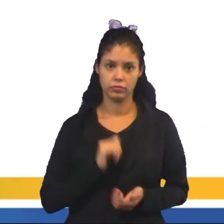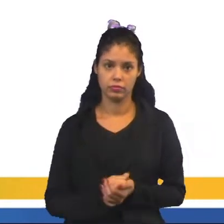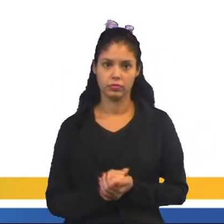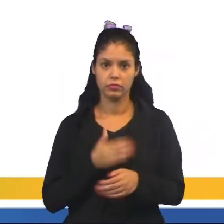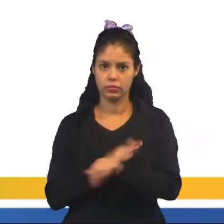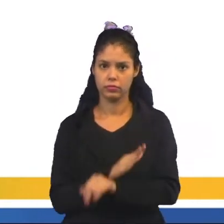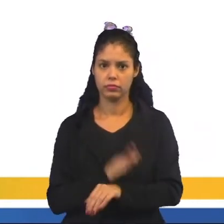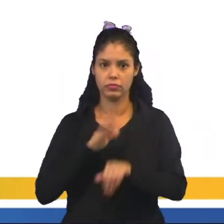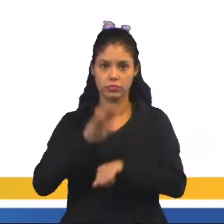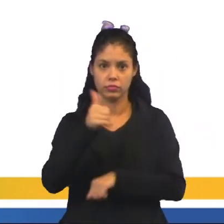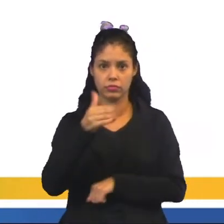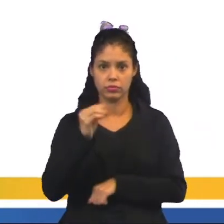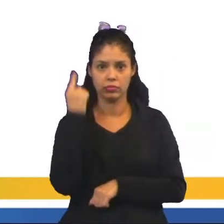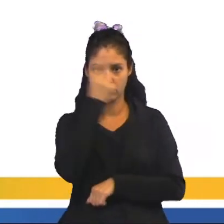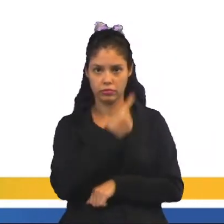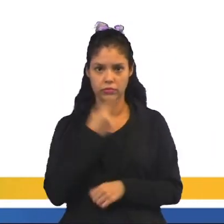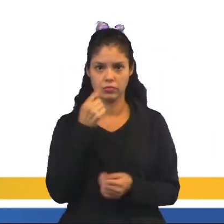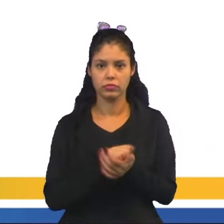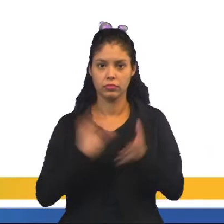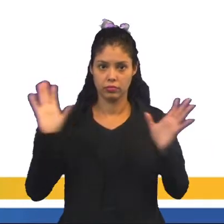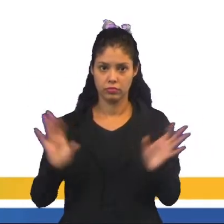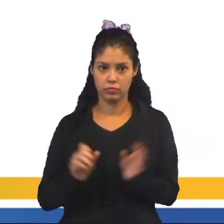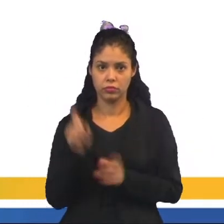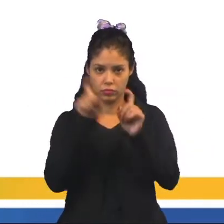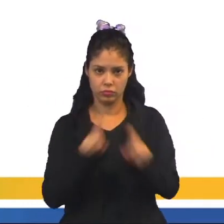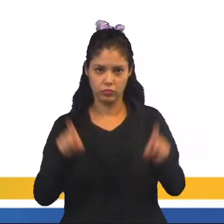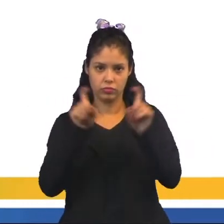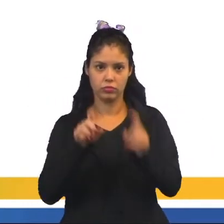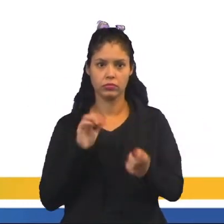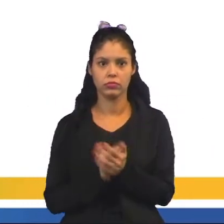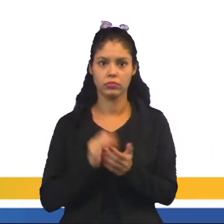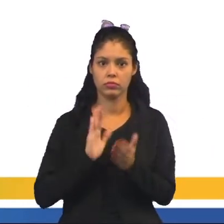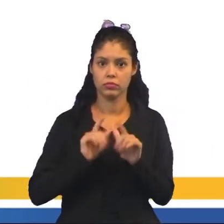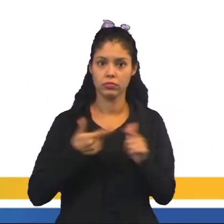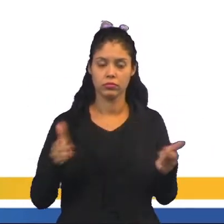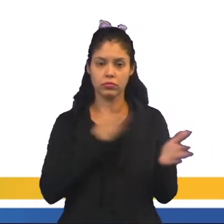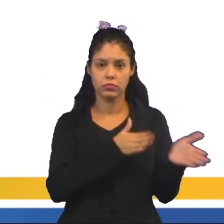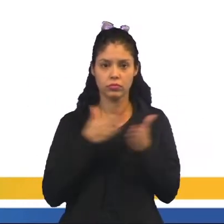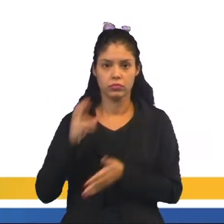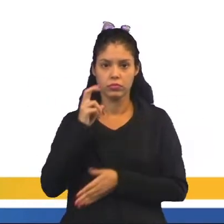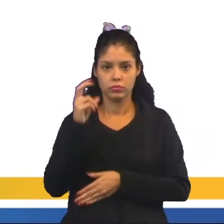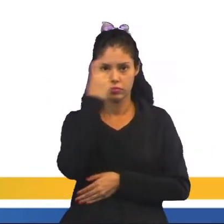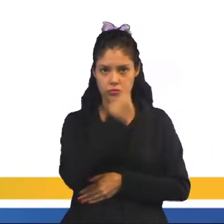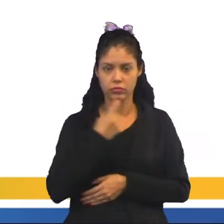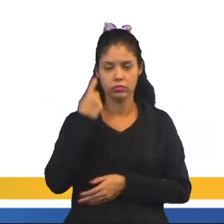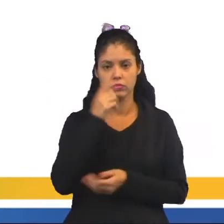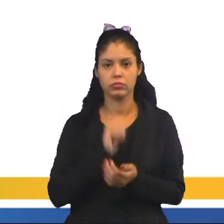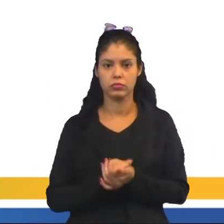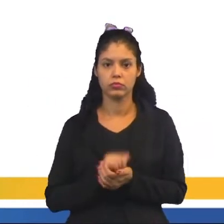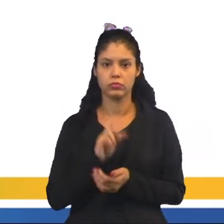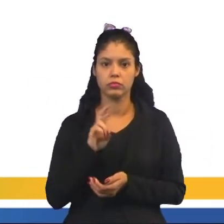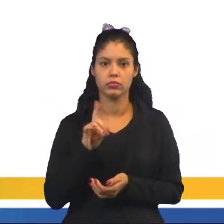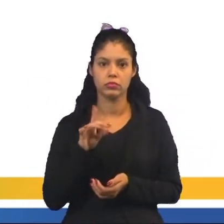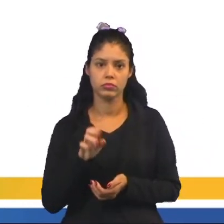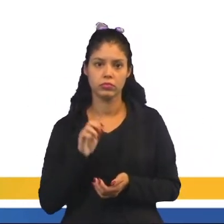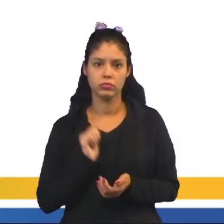0,7% passam mais de 10 horas por dia conectado. A maior parte passa 5 horas na